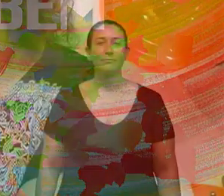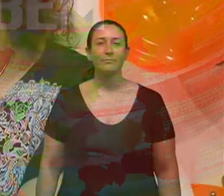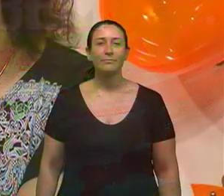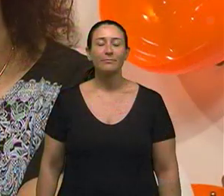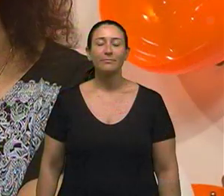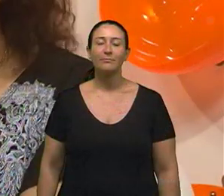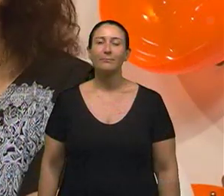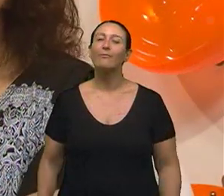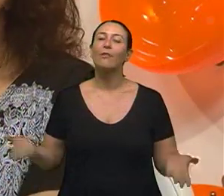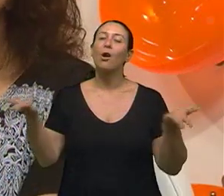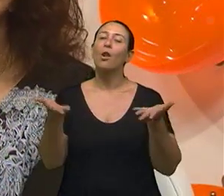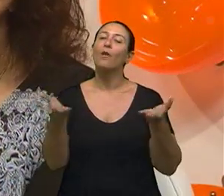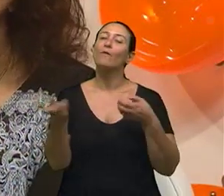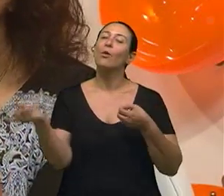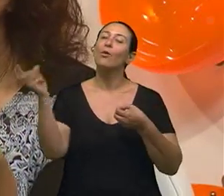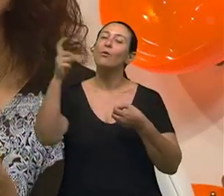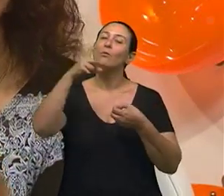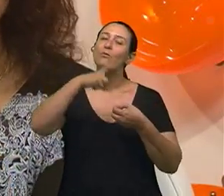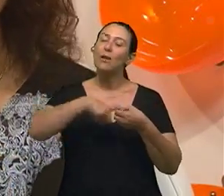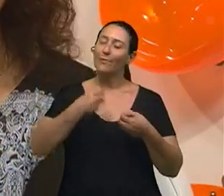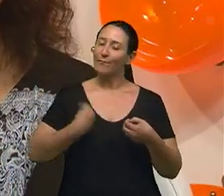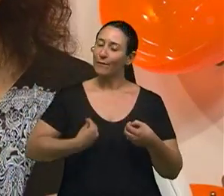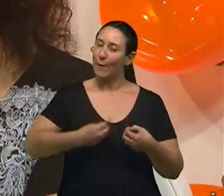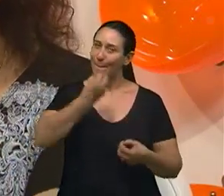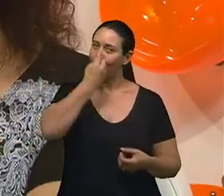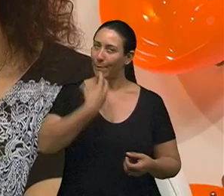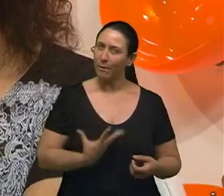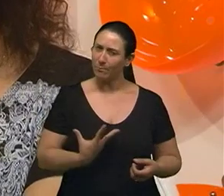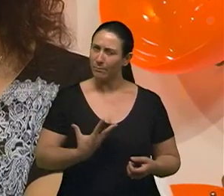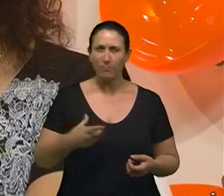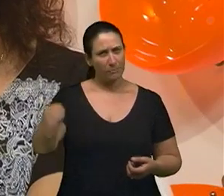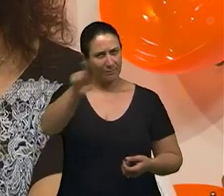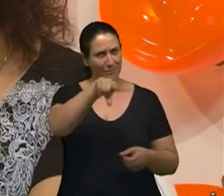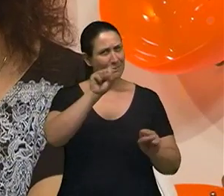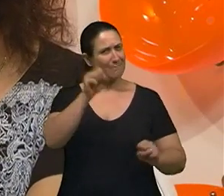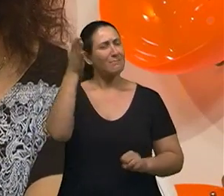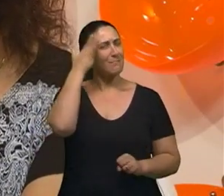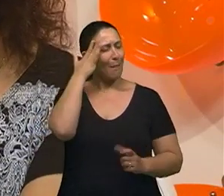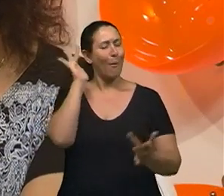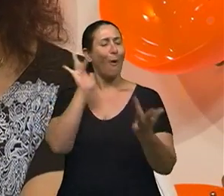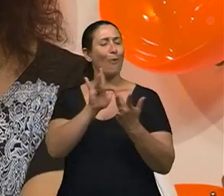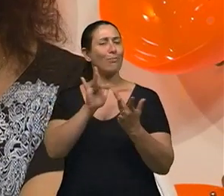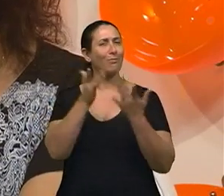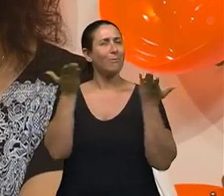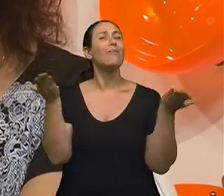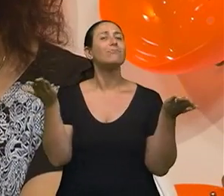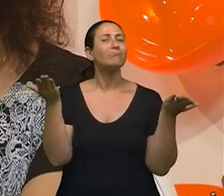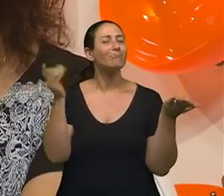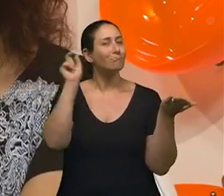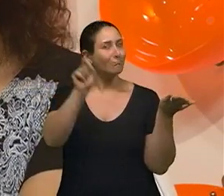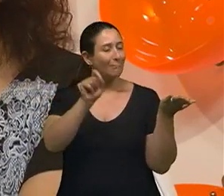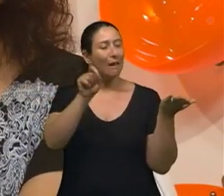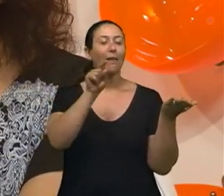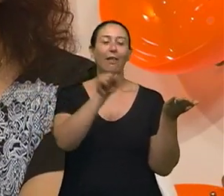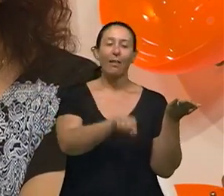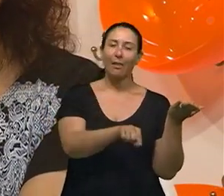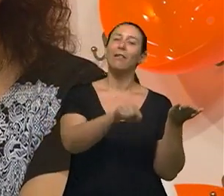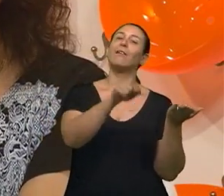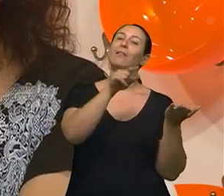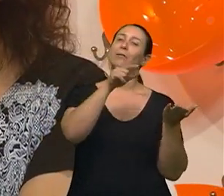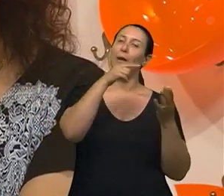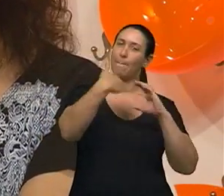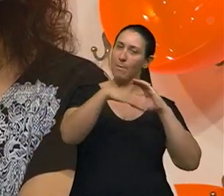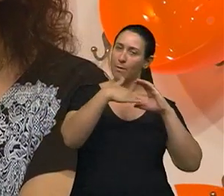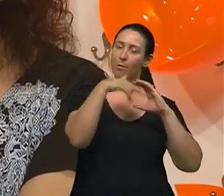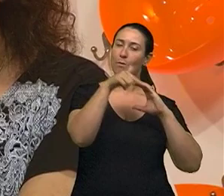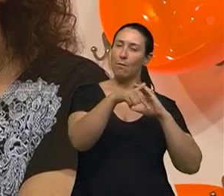voltamos estamos de volta com o nosso viva bem e você sabe que pode ter uma conexão direta com a gente através do nosso